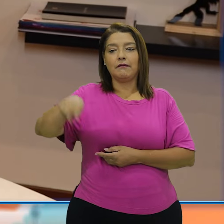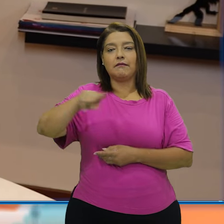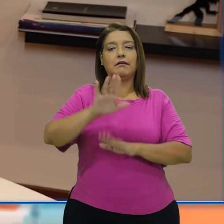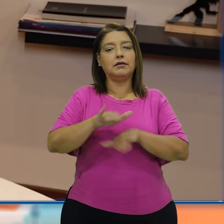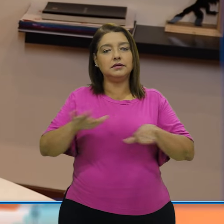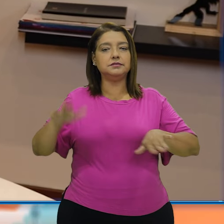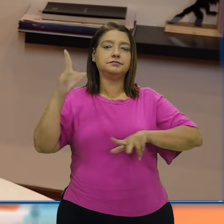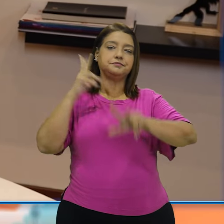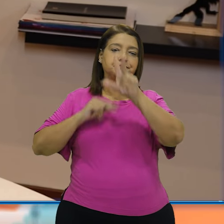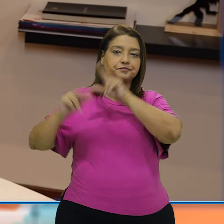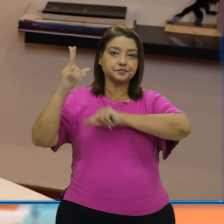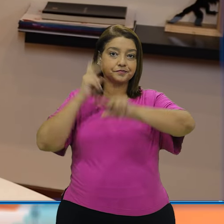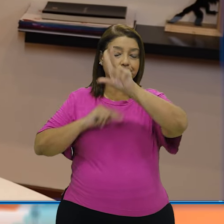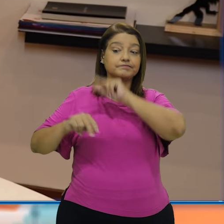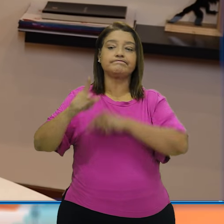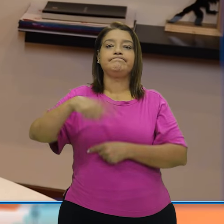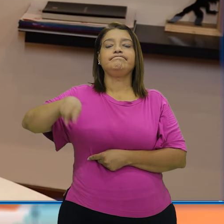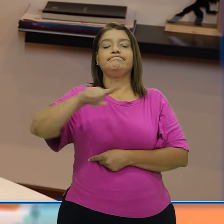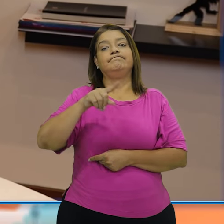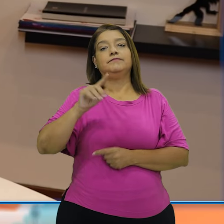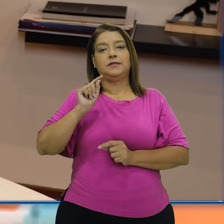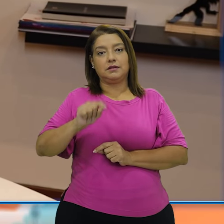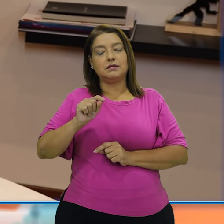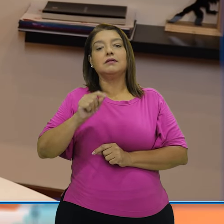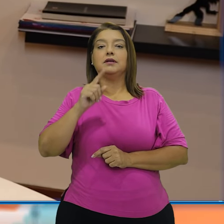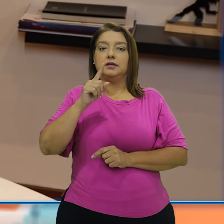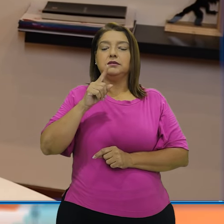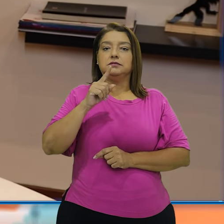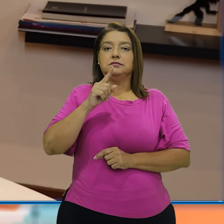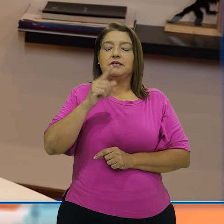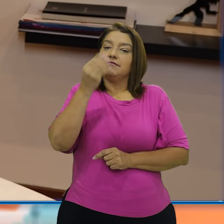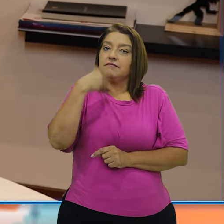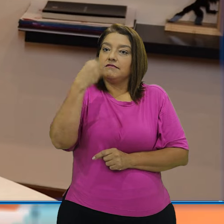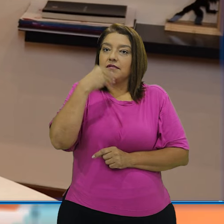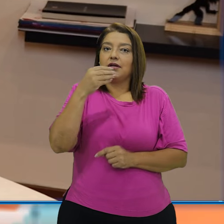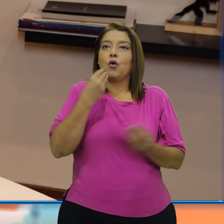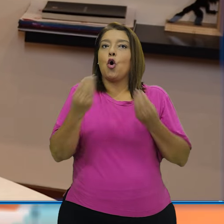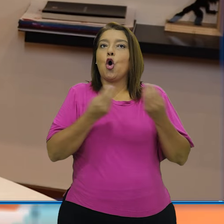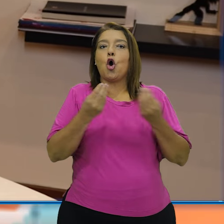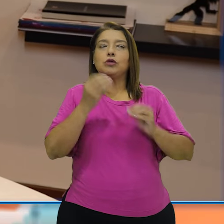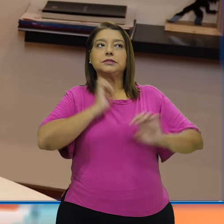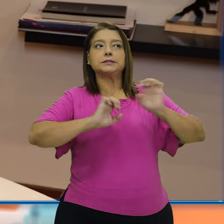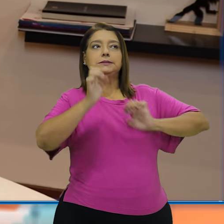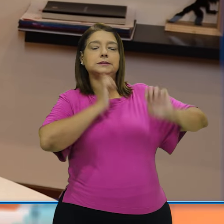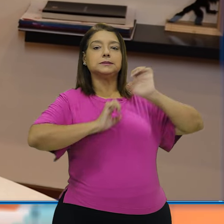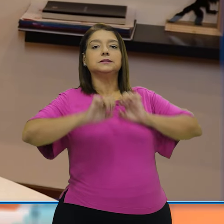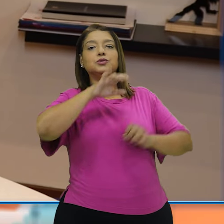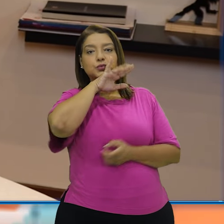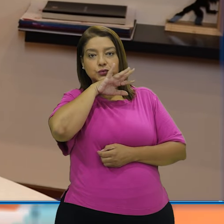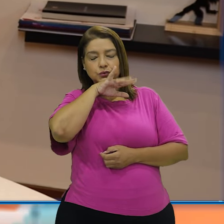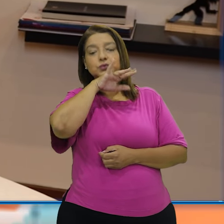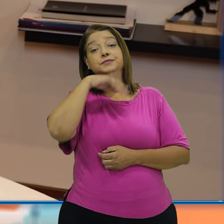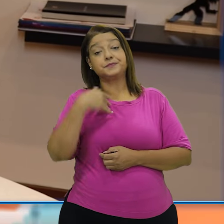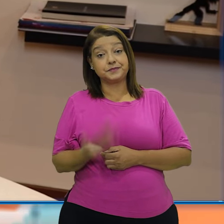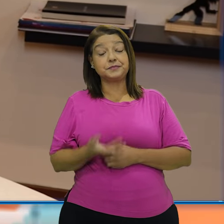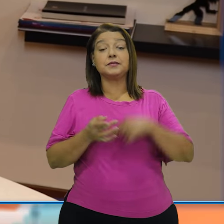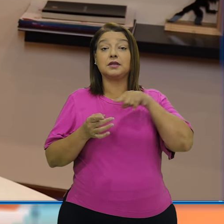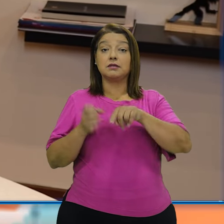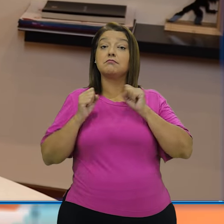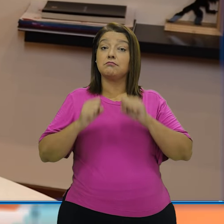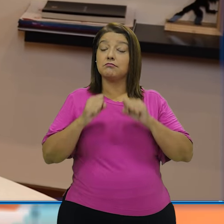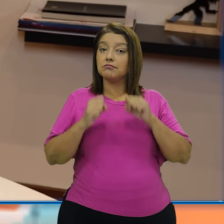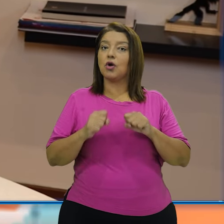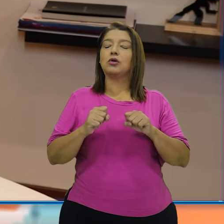dos adolescentes é particularmente vulnerável aos efeitos do estresse crônico. Os estudos sugerem que o estresse prolongado pode trazer